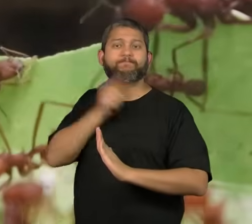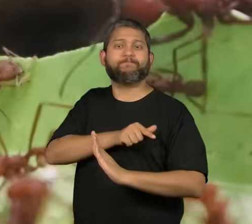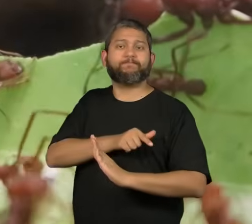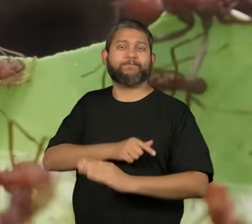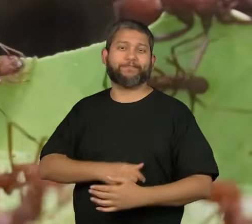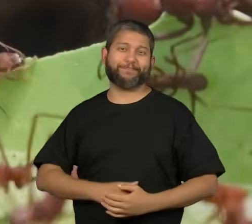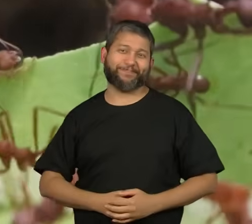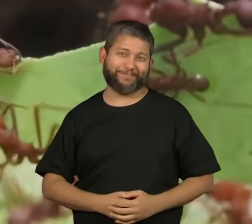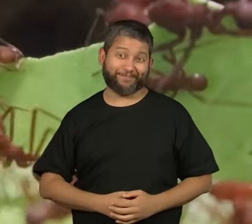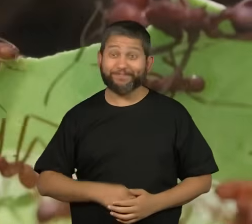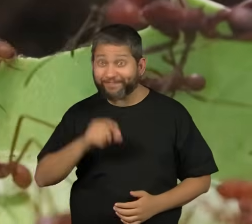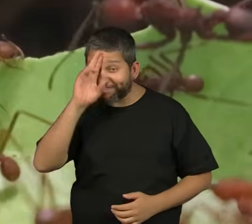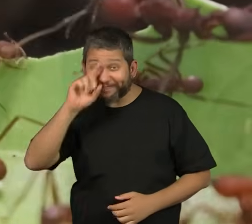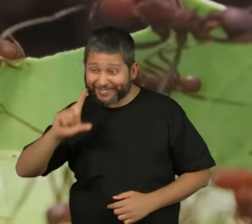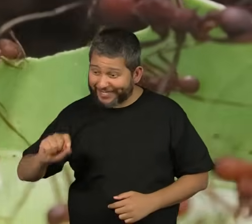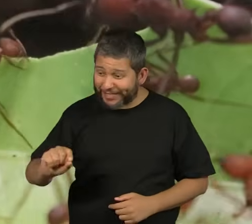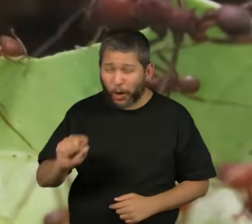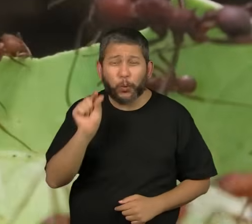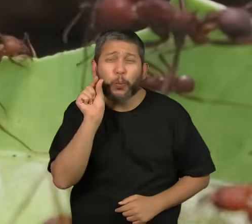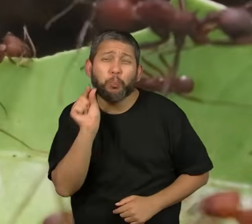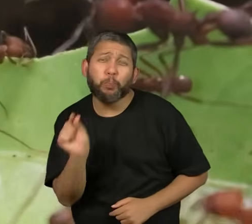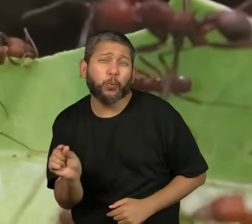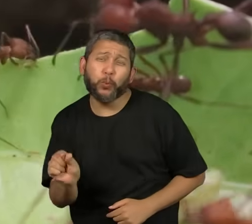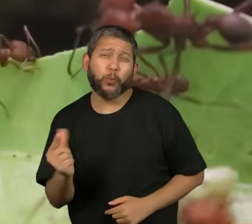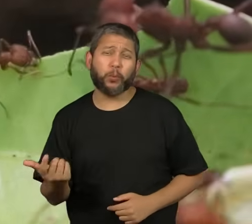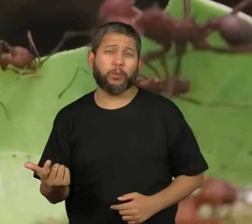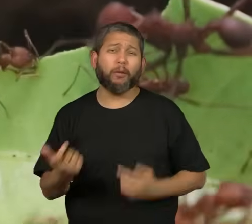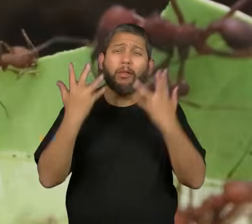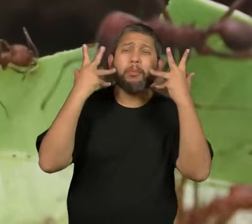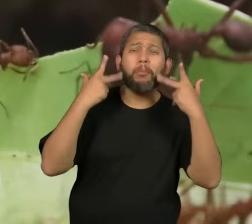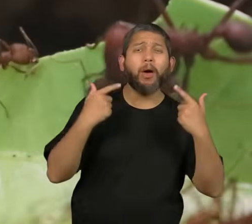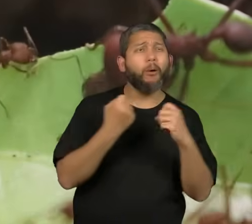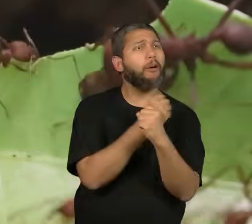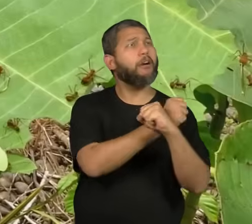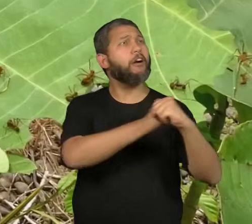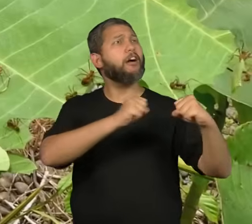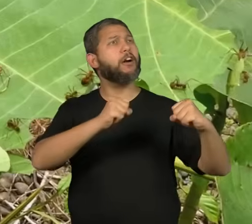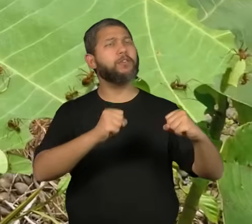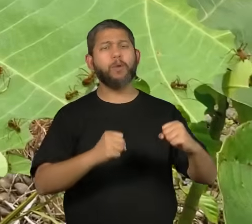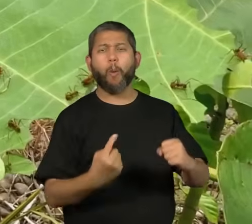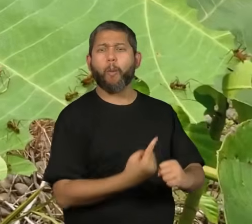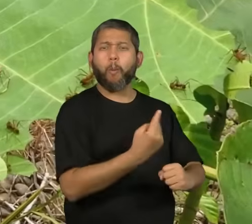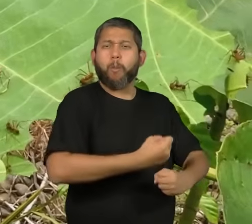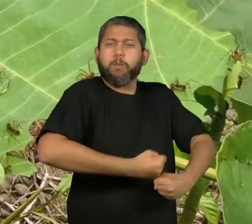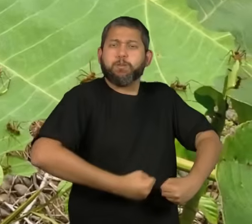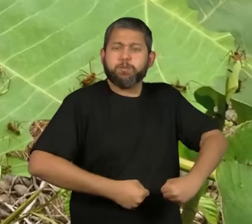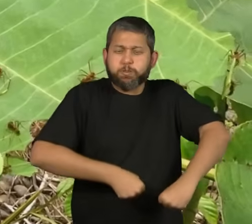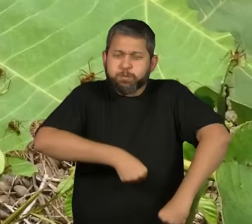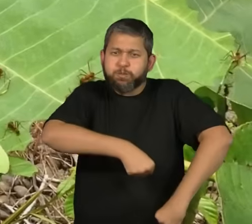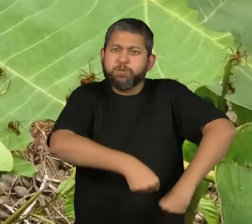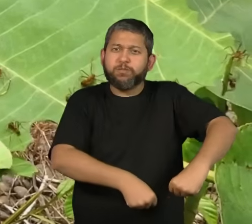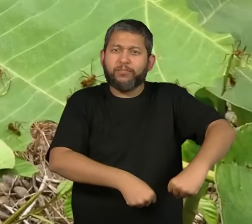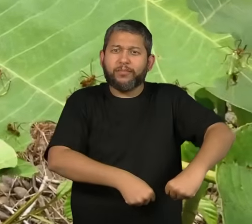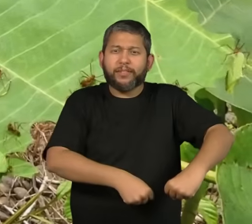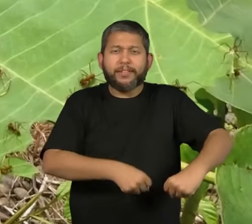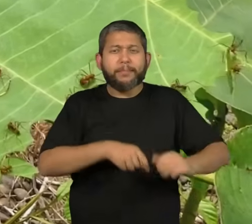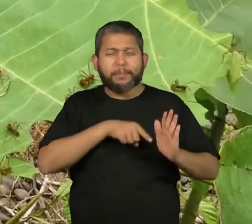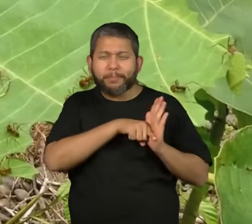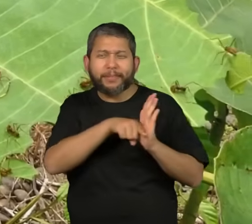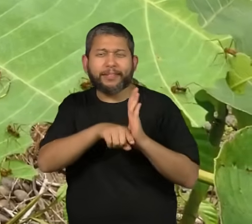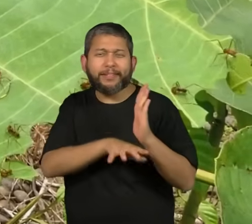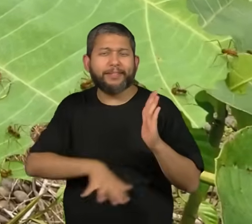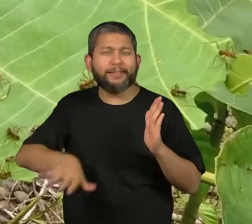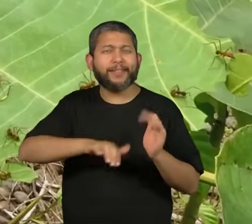Dos pequenos insetos aos grandes mamíferos, cada vez mais a ciência revela os processos sofisticados